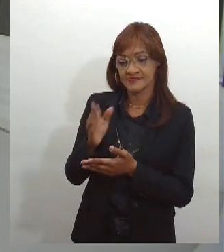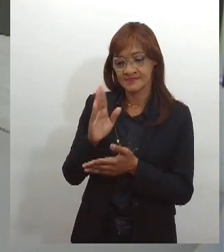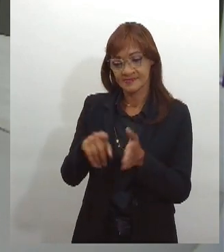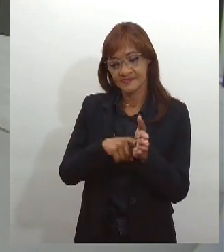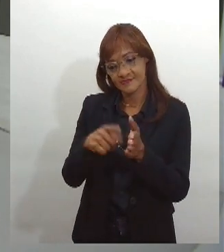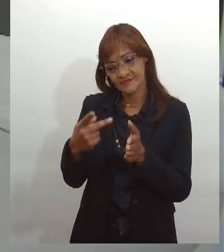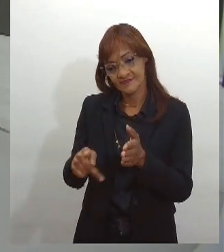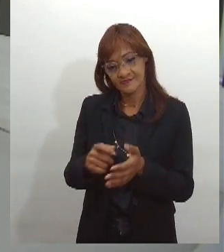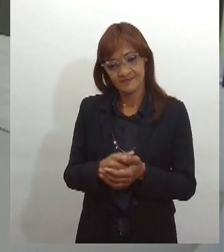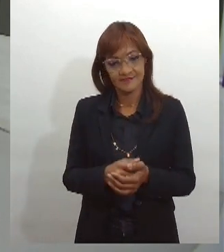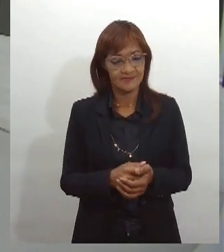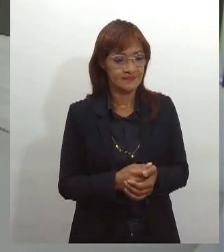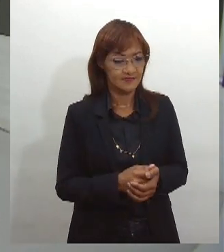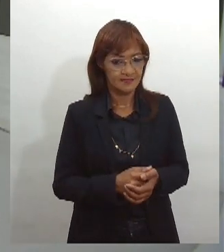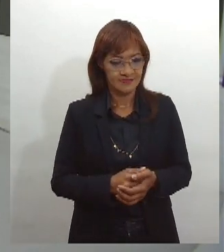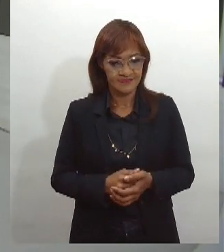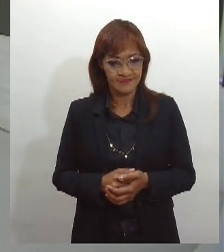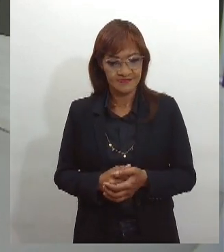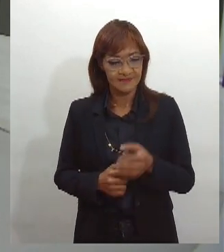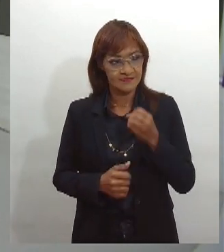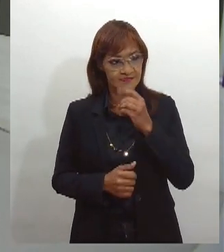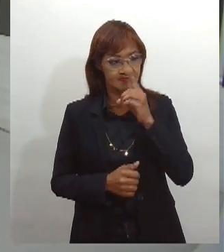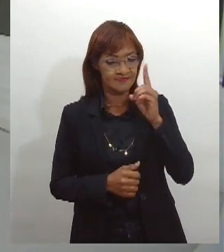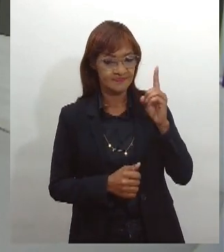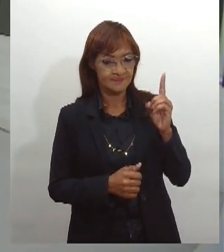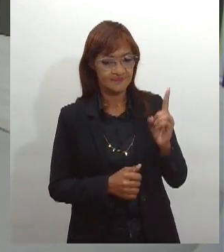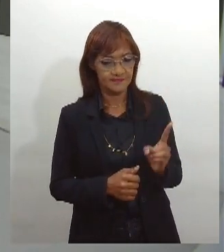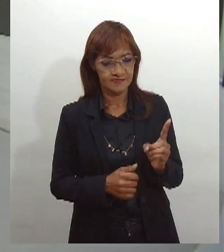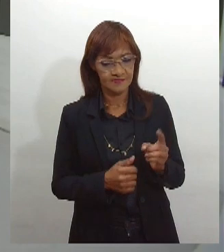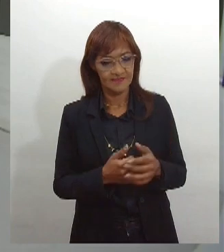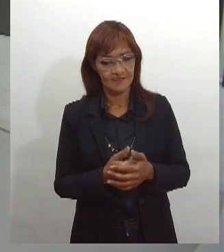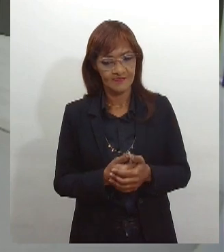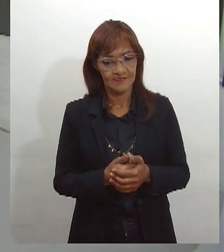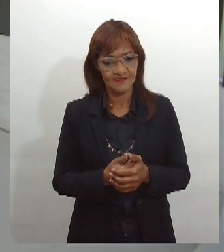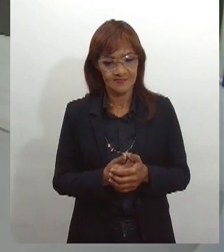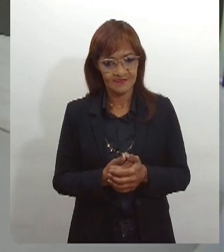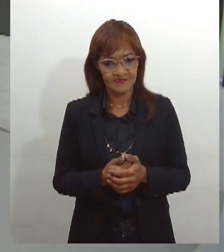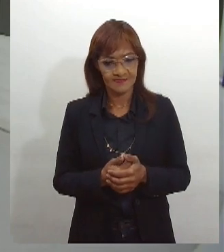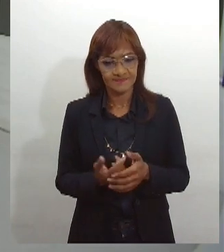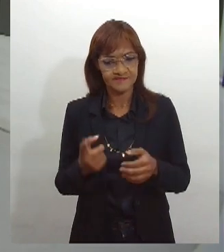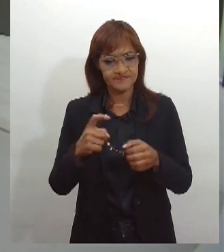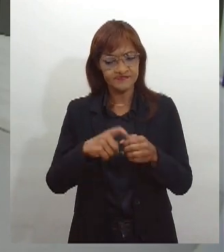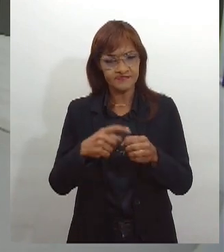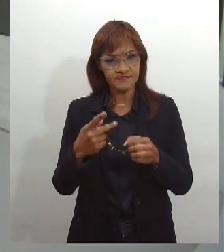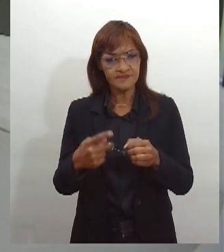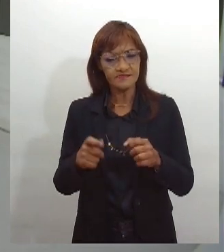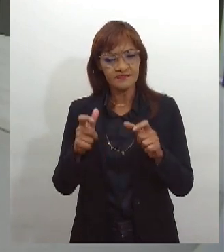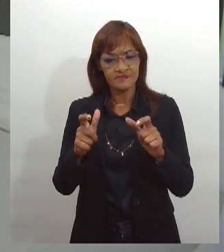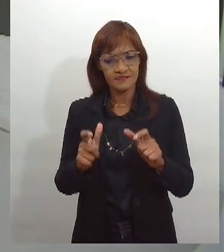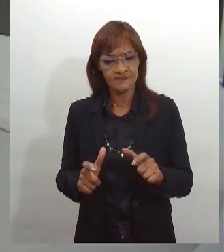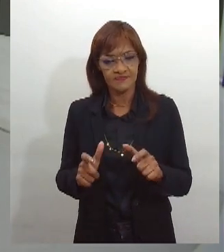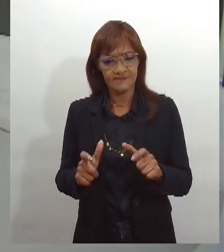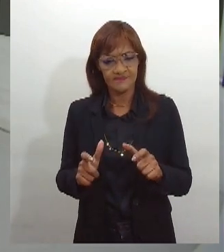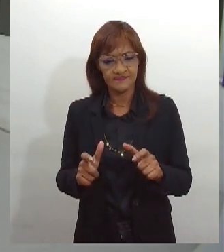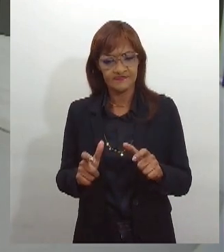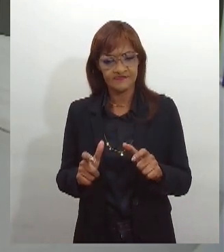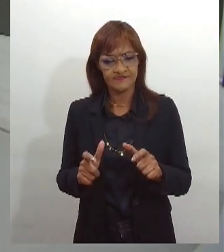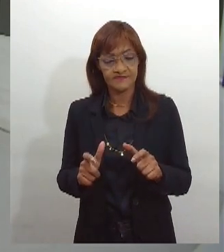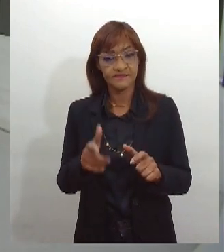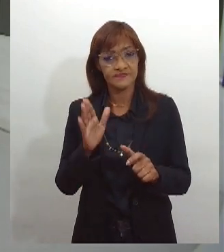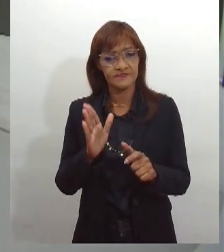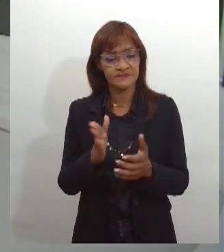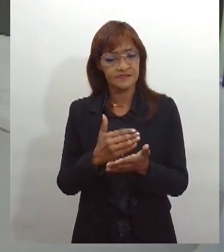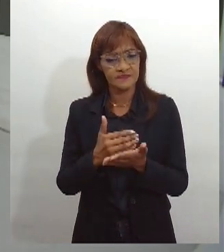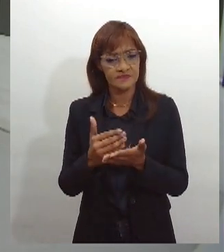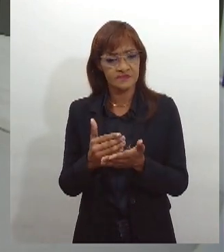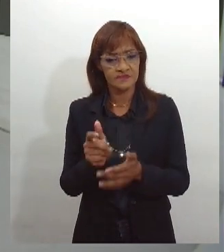você, Denise. É um prazer muito grande para falar da retomada do Espaço Cultural Digenal Queiroz. Uma iniciativa da presidência da Assembleia,